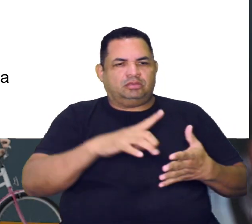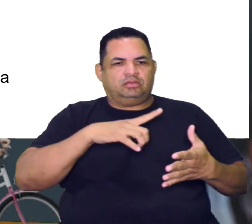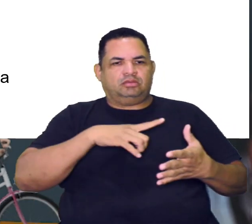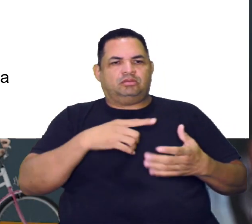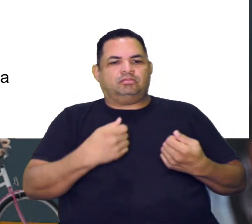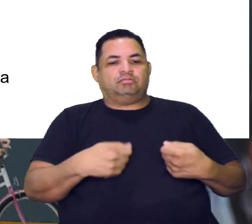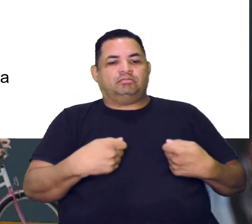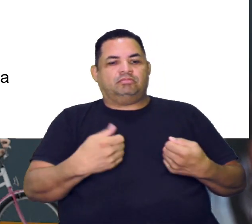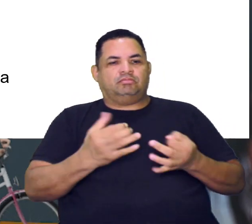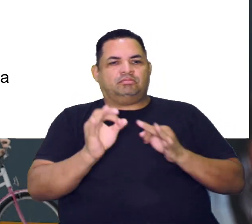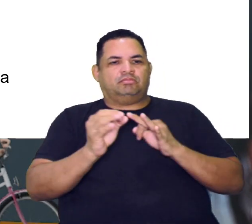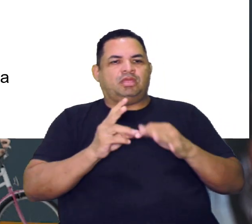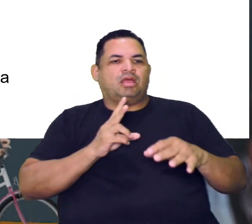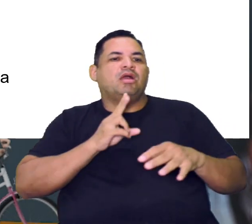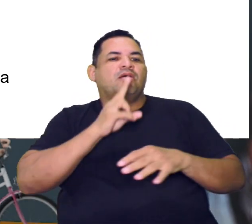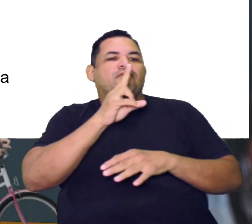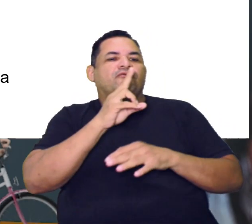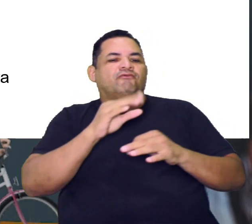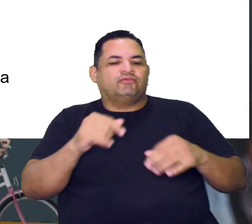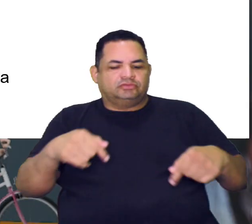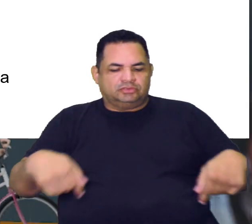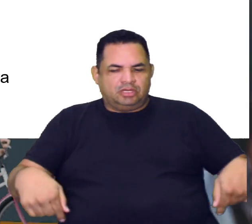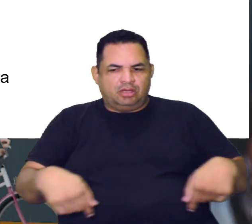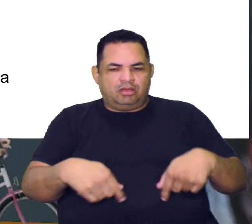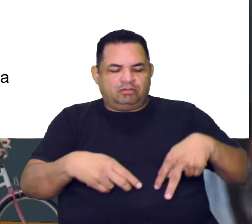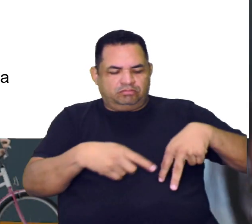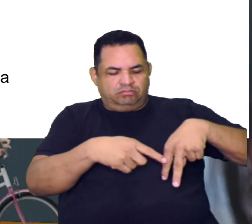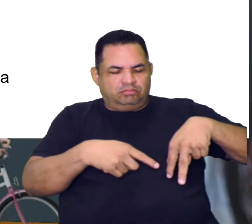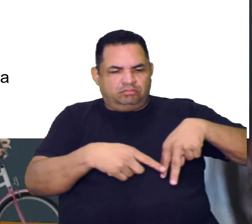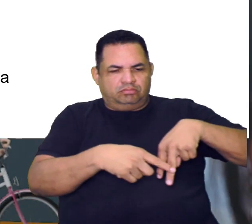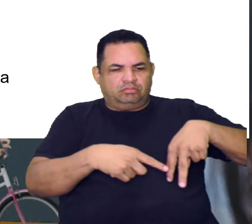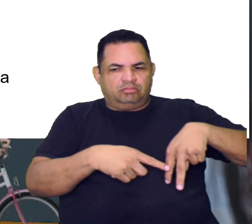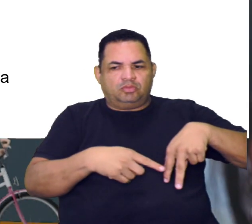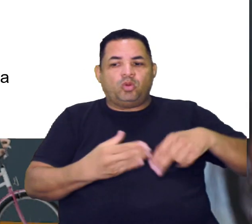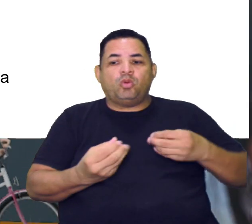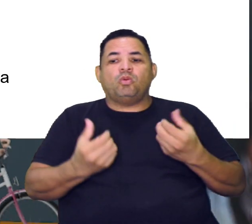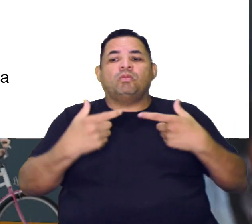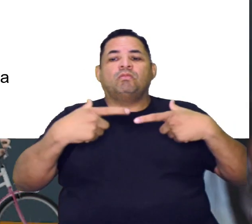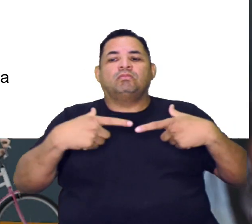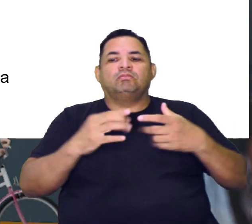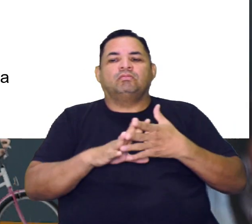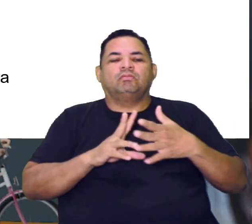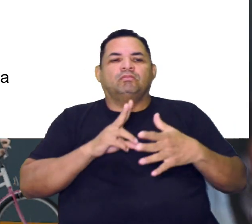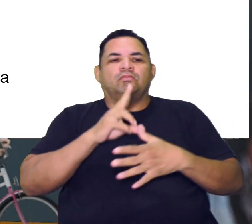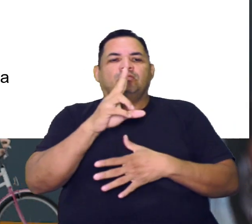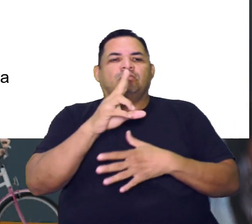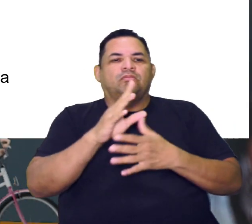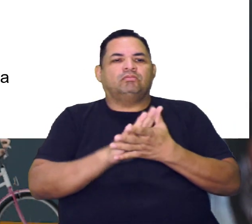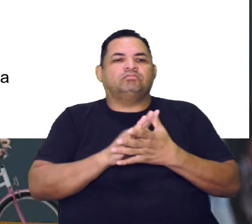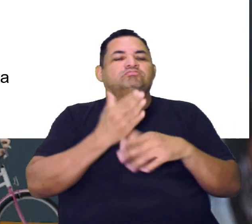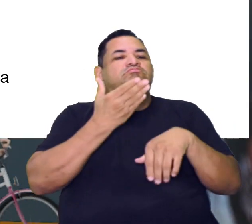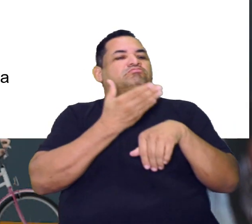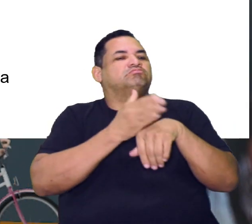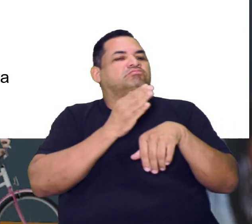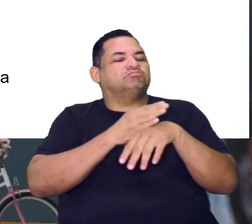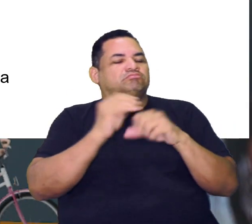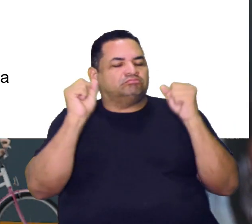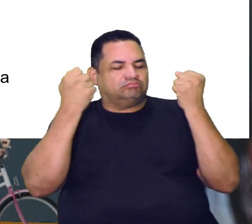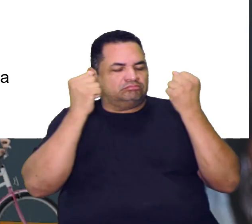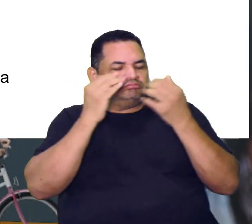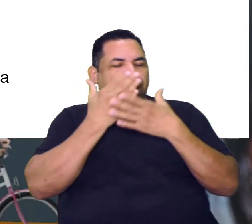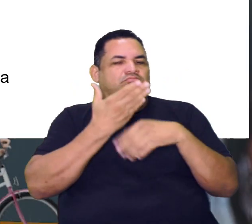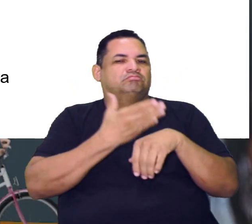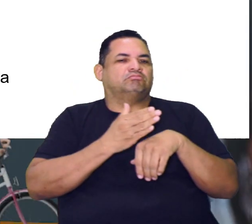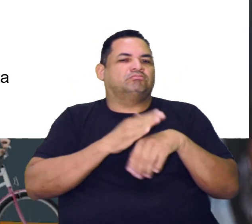vai precisar de uma força de membros inferiores. E de onde que eu tiro essa força, prof? Eu tiro dos exercícios físicos que eu